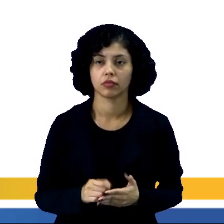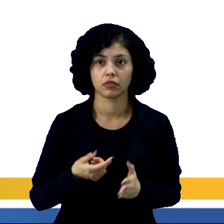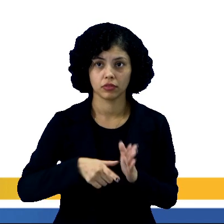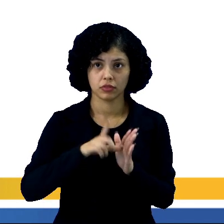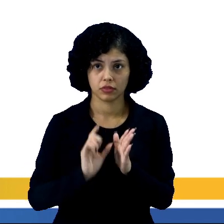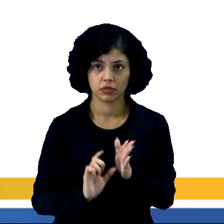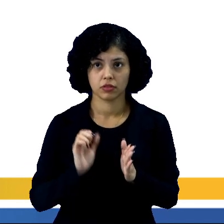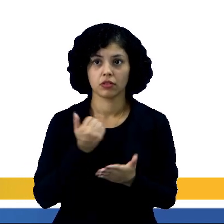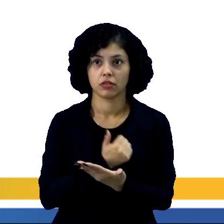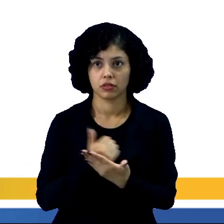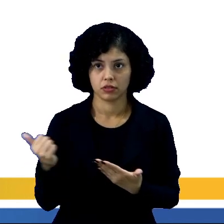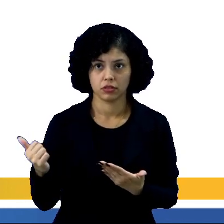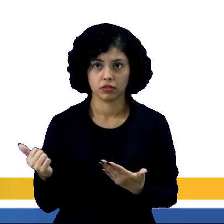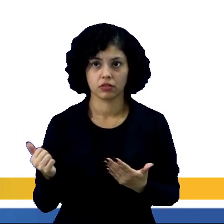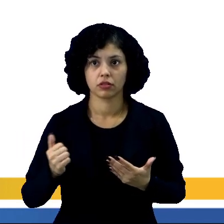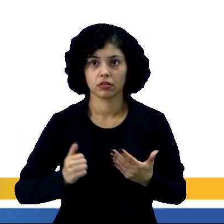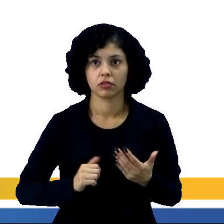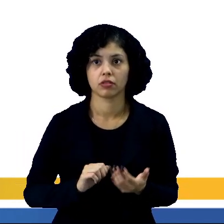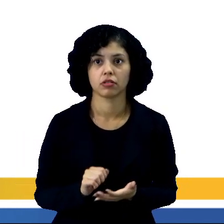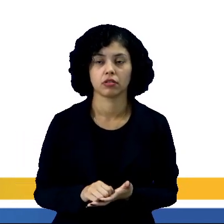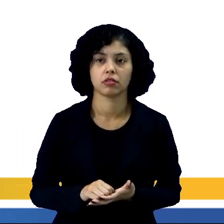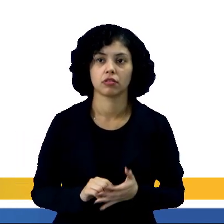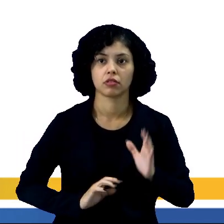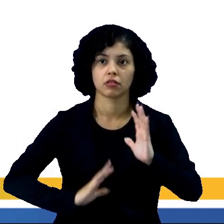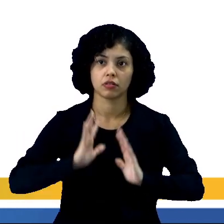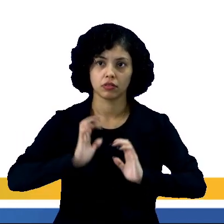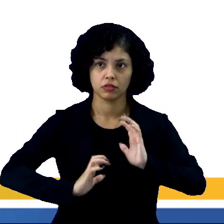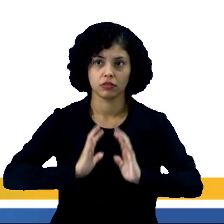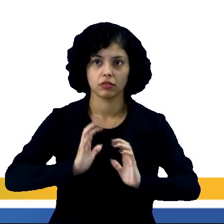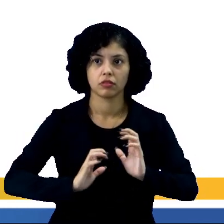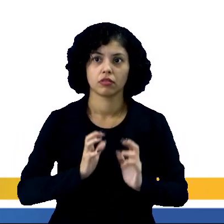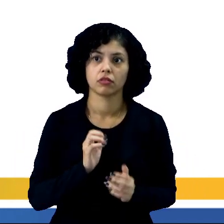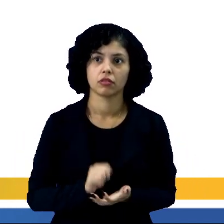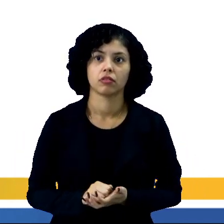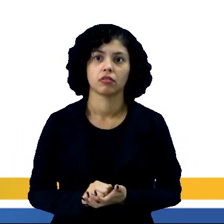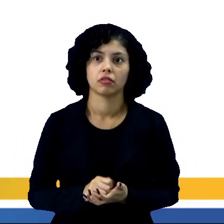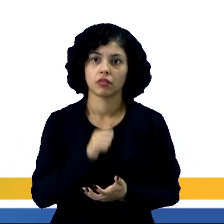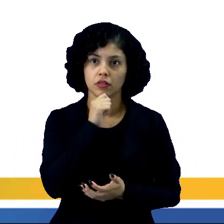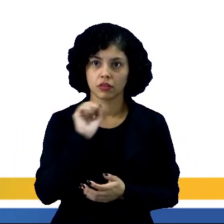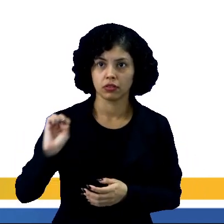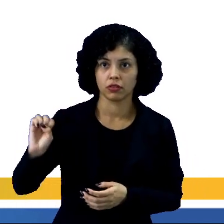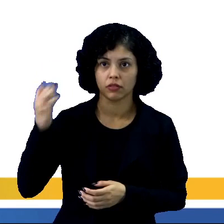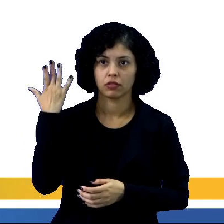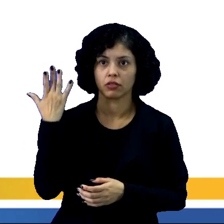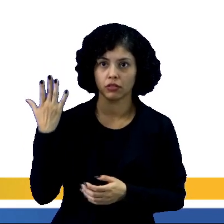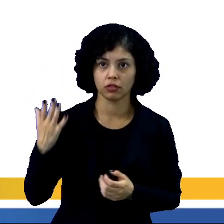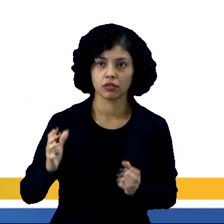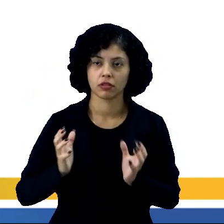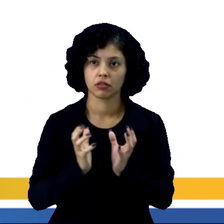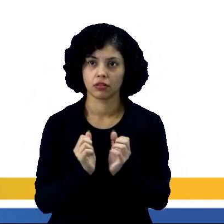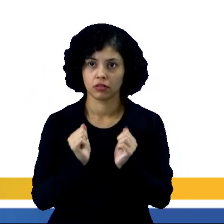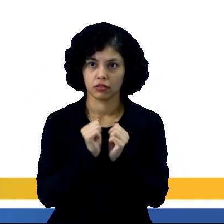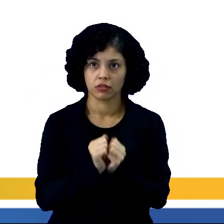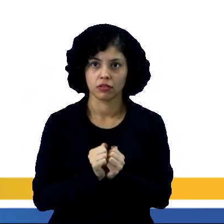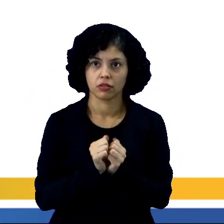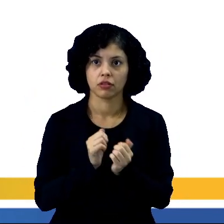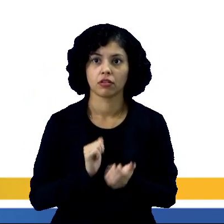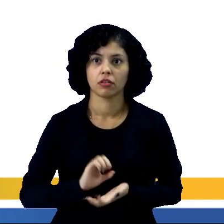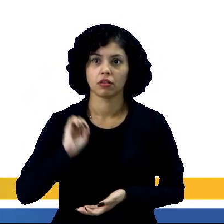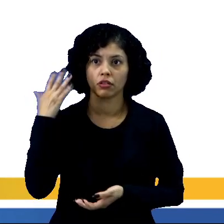personagens interna, tá, gente? E dos antecedentes da ação, conflito, né? Conjunto de peripécias,